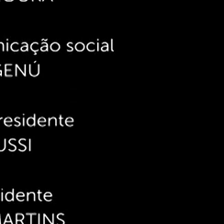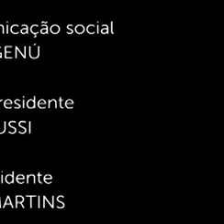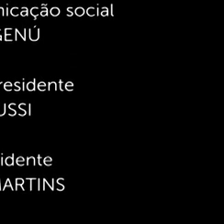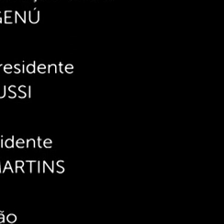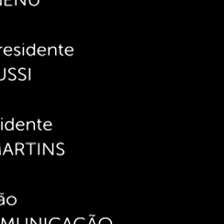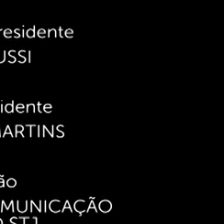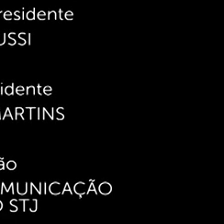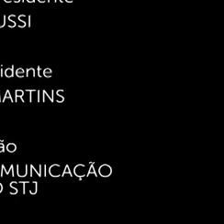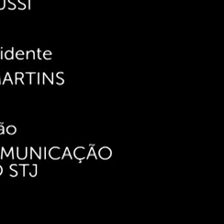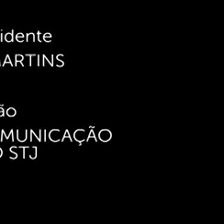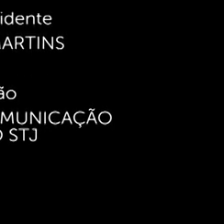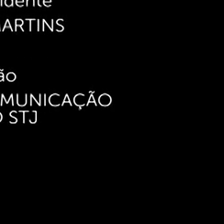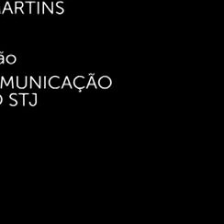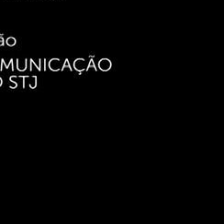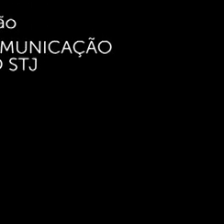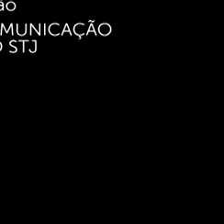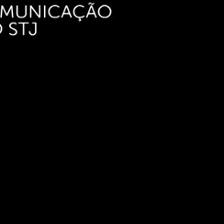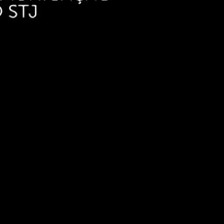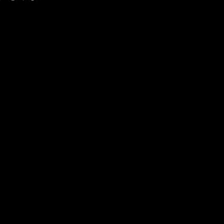Tchau